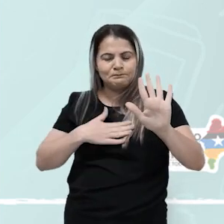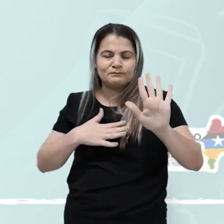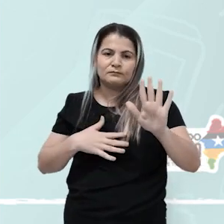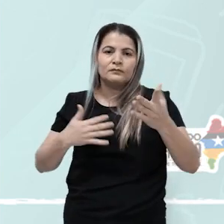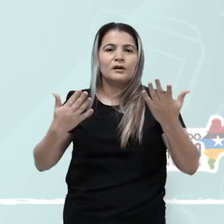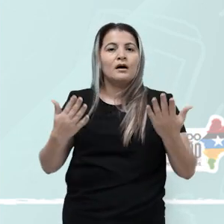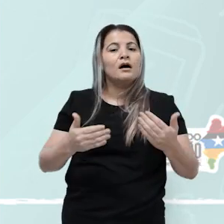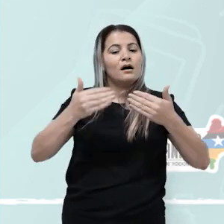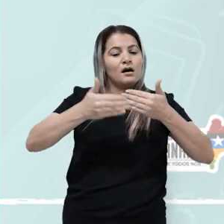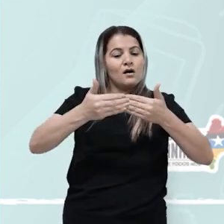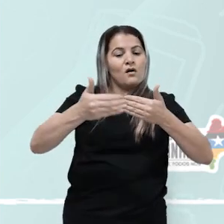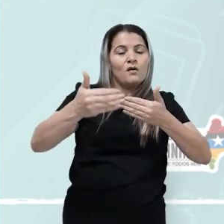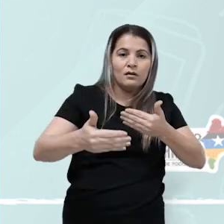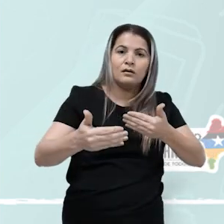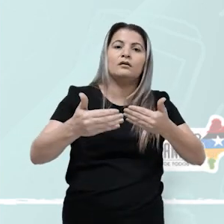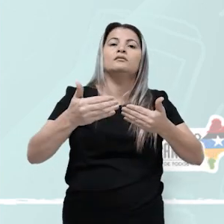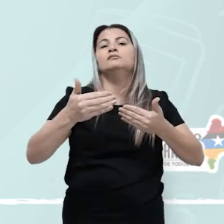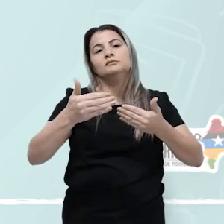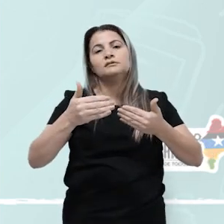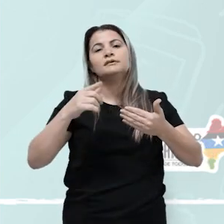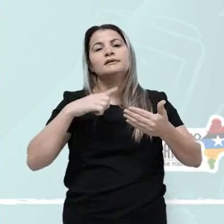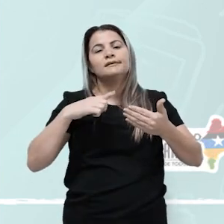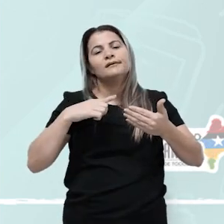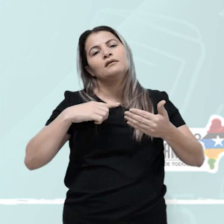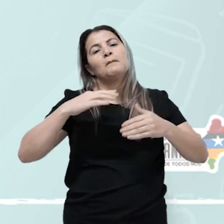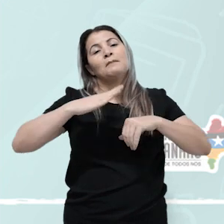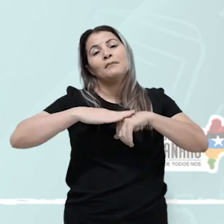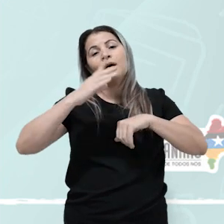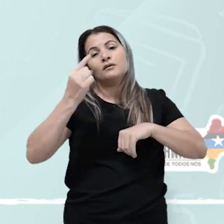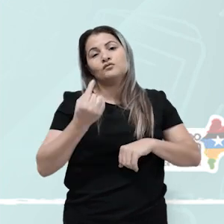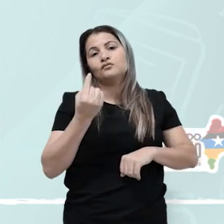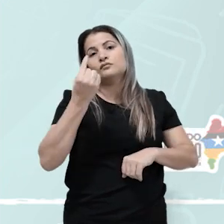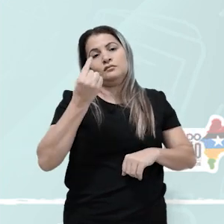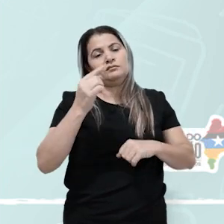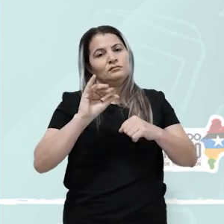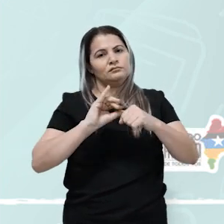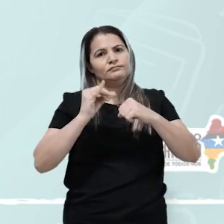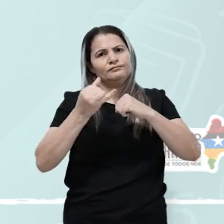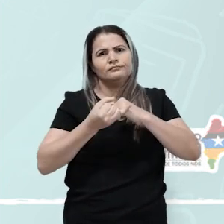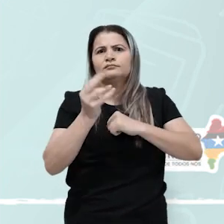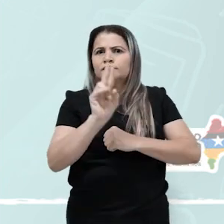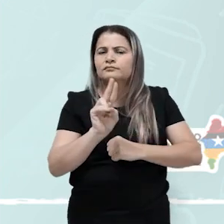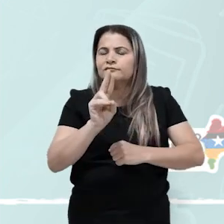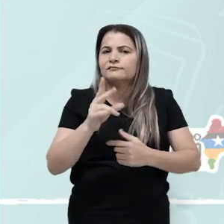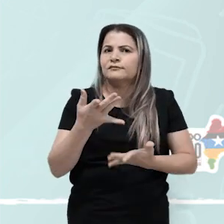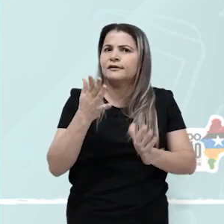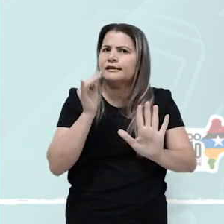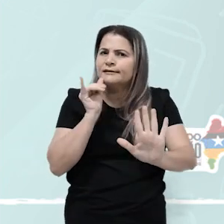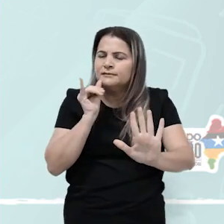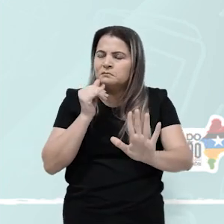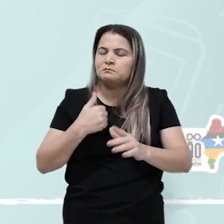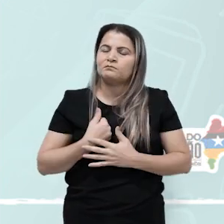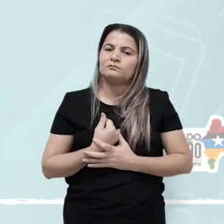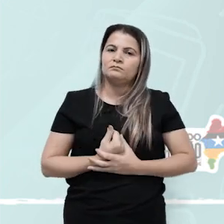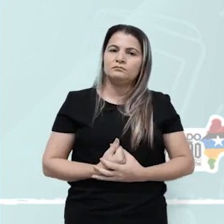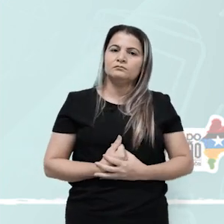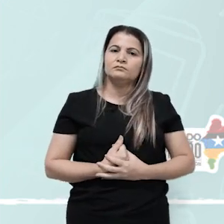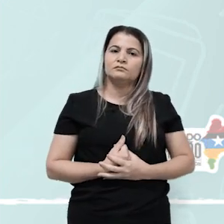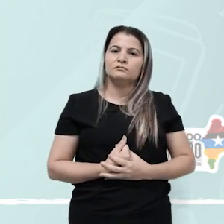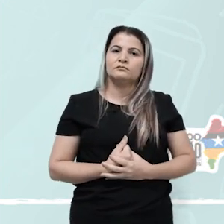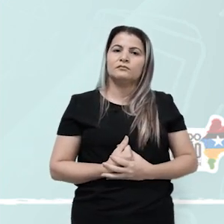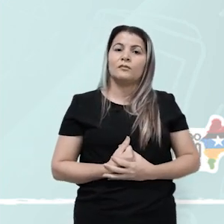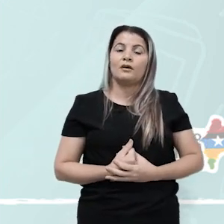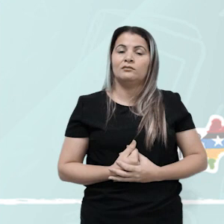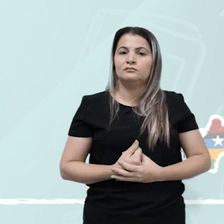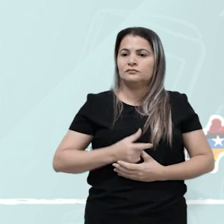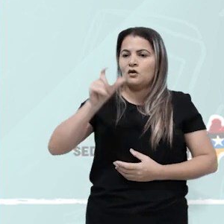frase mais de um adjetivo, mais de uma característica. Então, por exemplo, eu vou falar: o